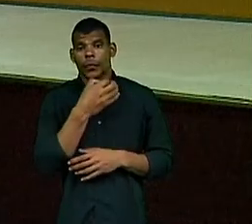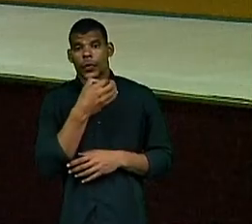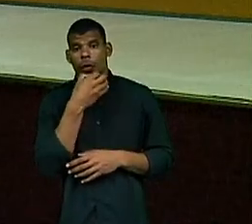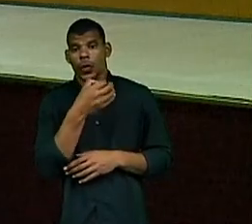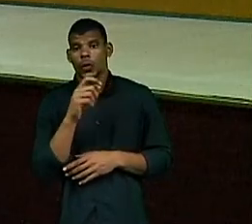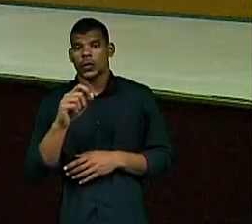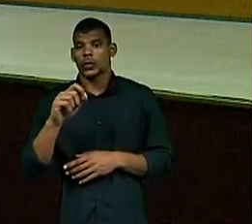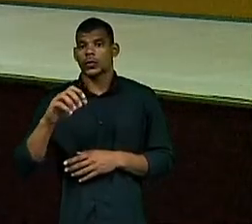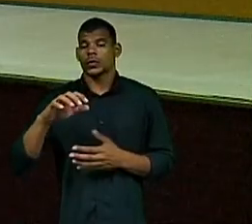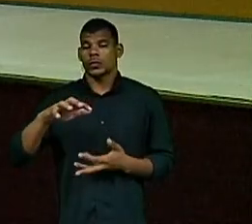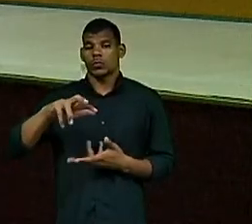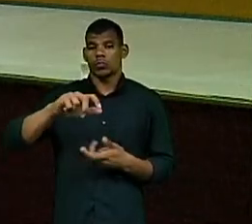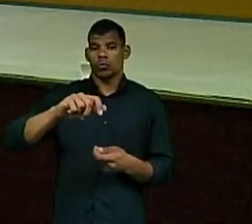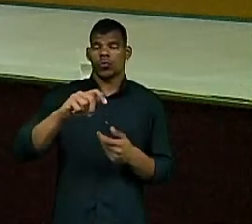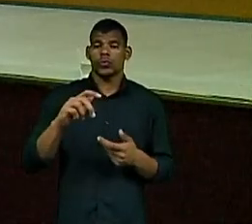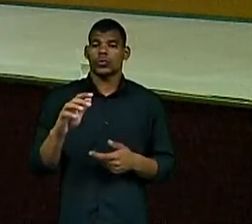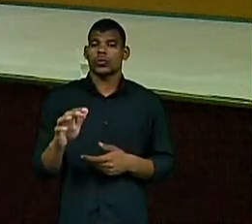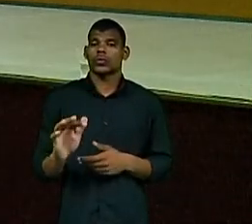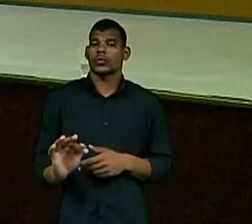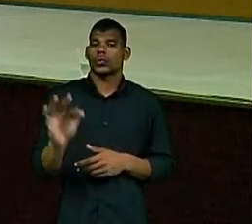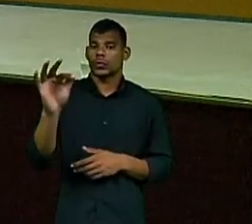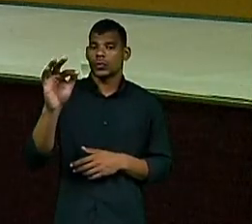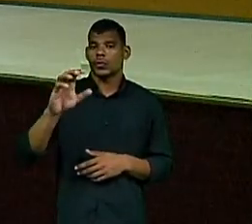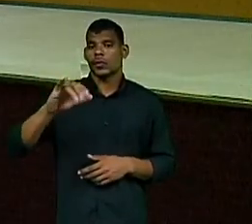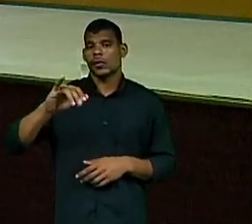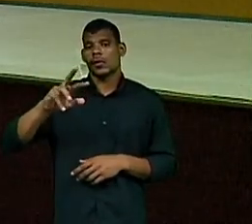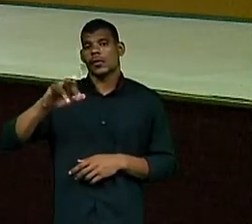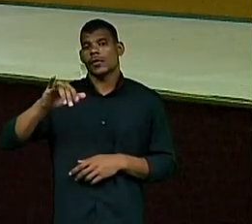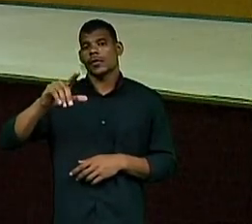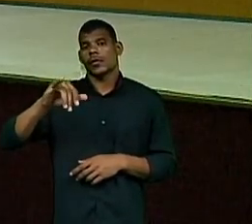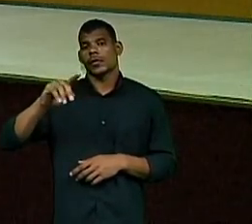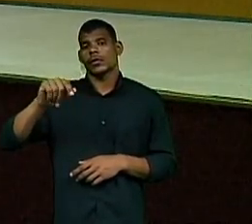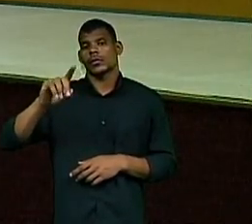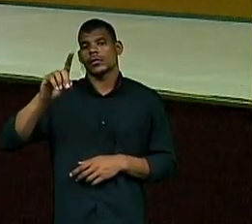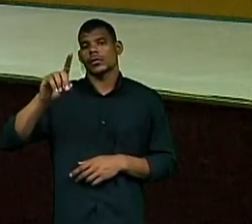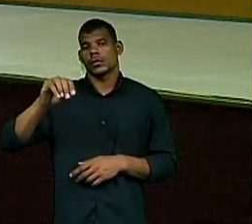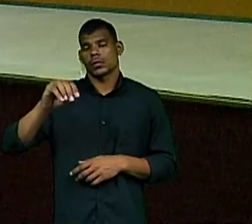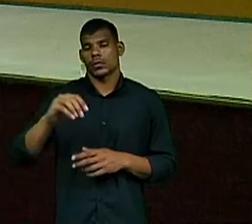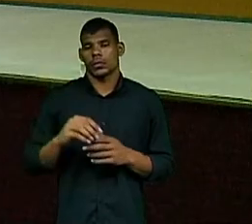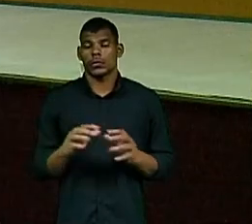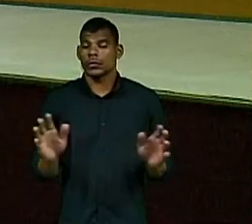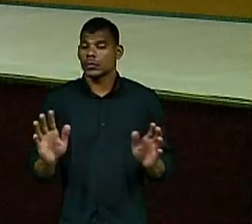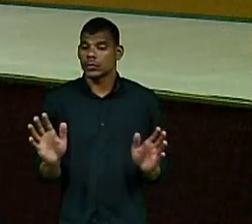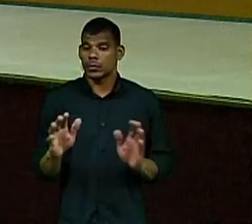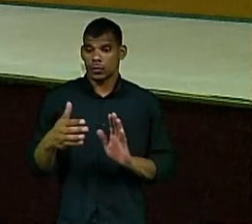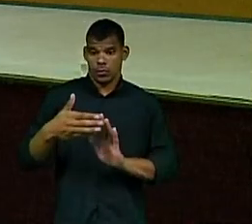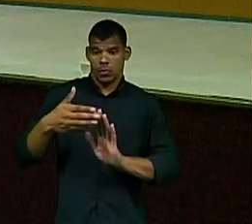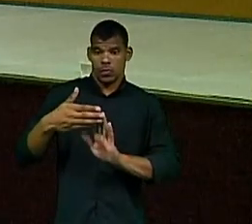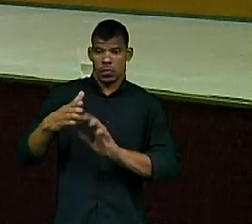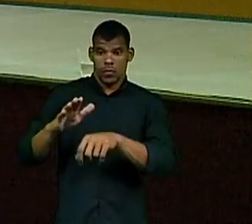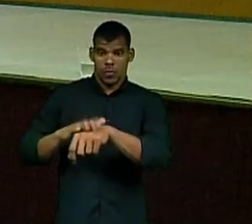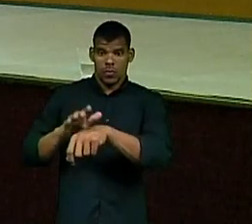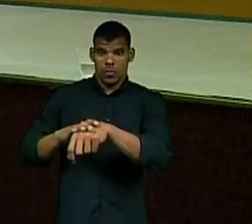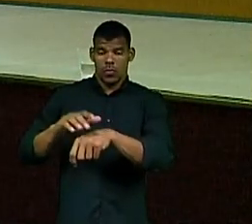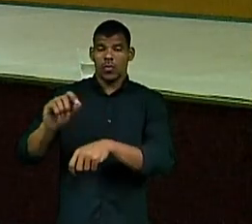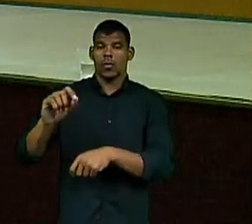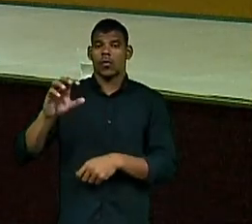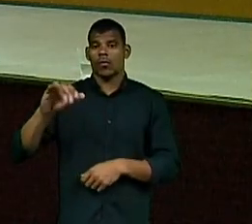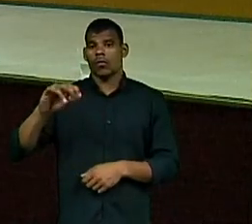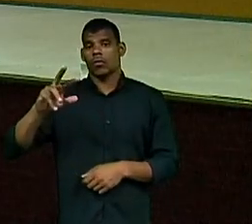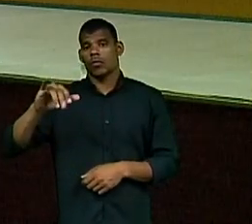mundo civilizado Ora se o Iluminismo propunha era a civilização né mas vamos ler o resto